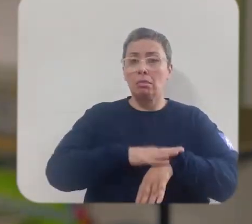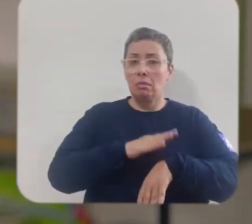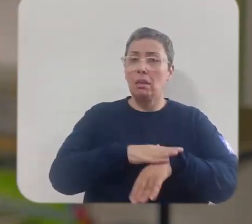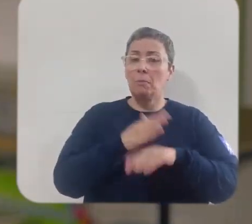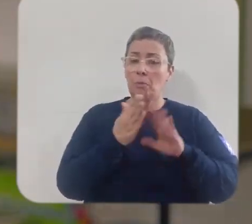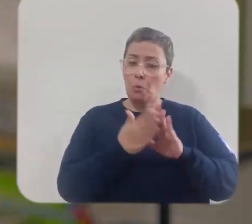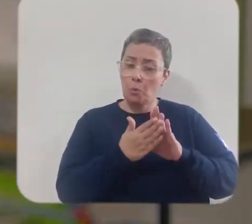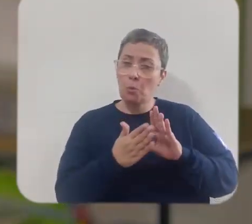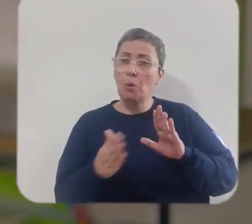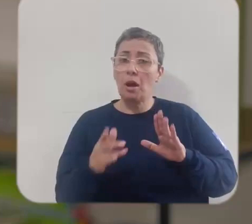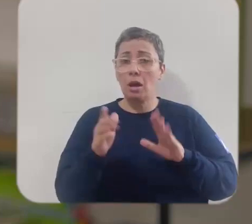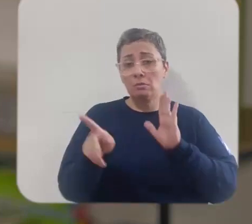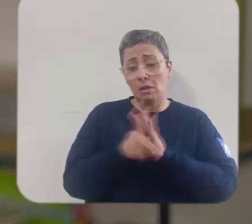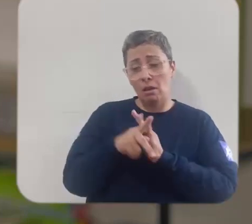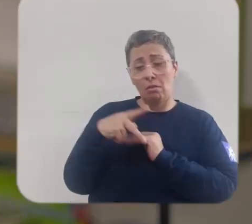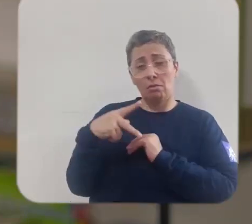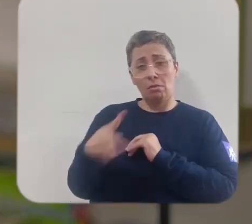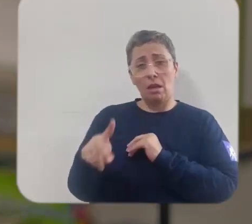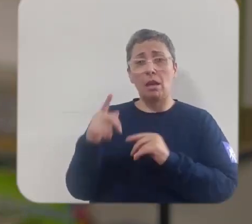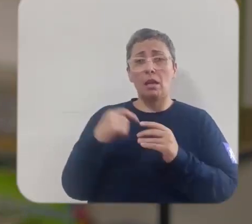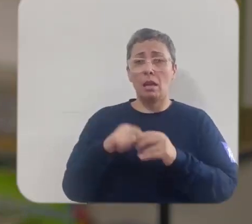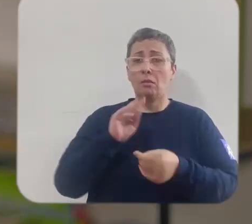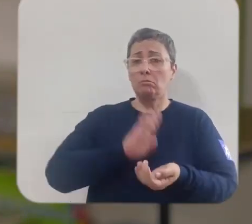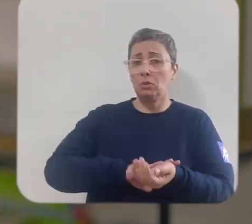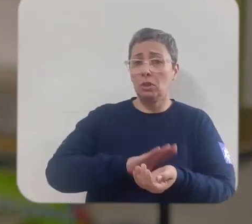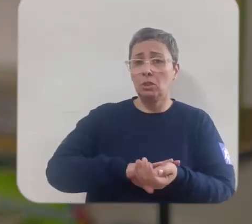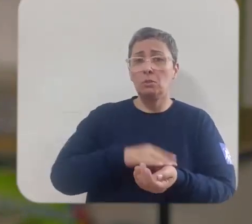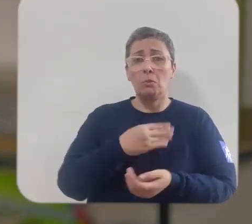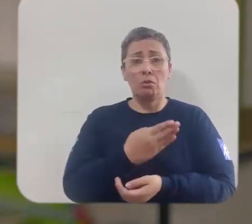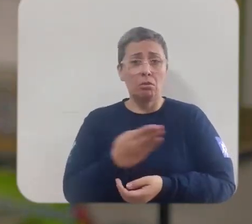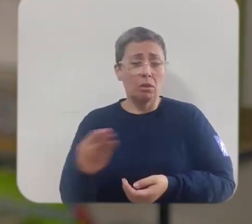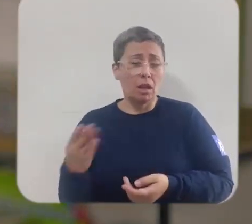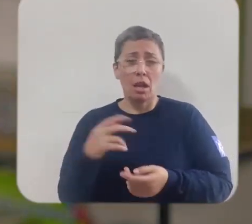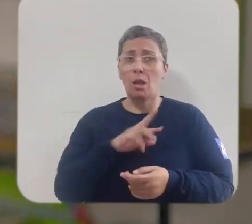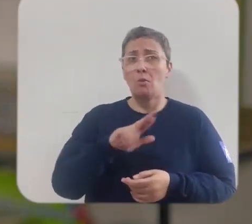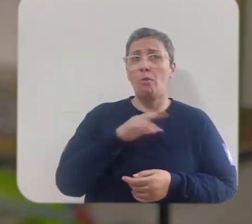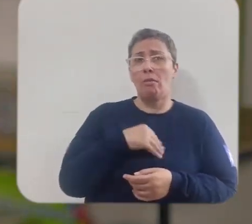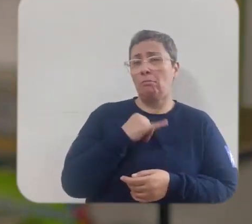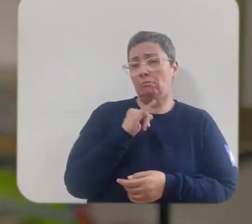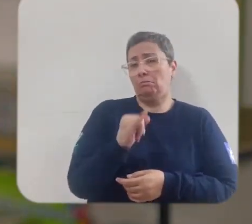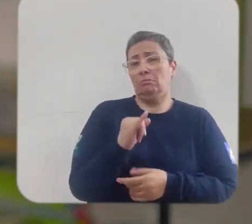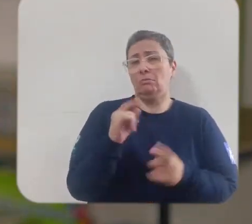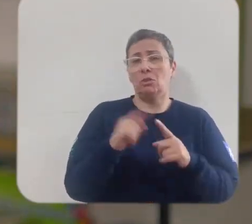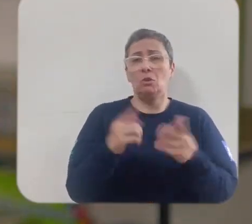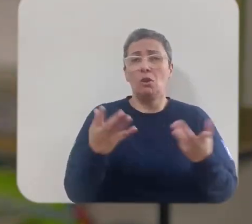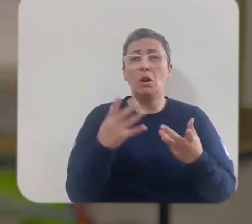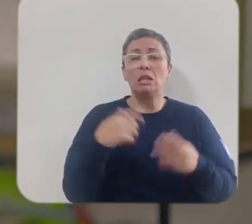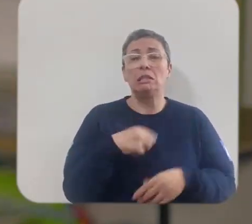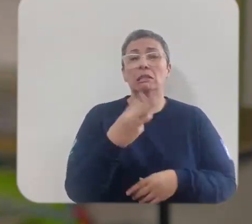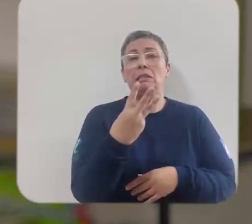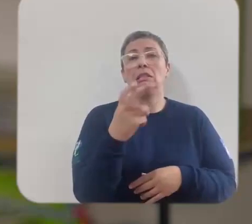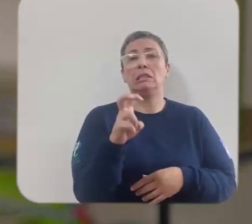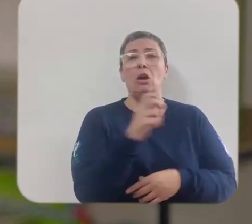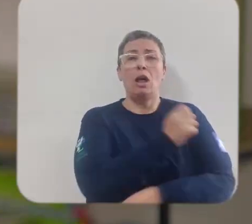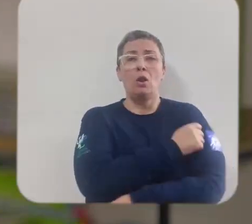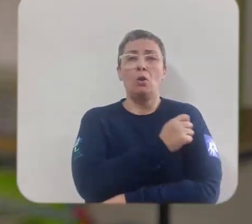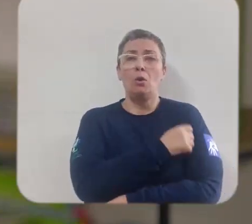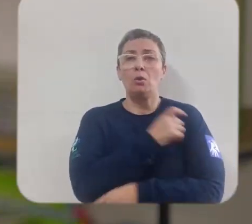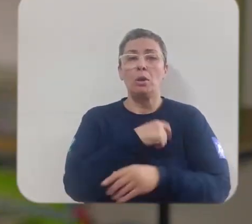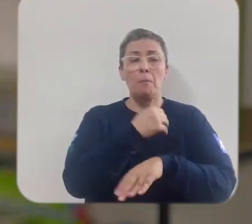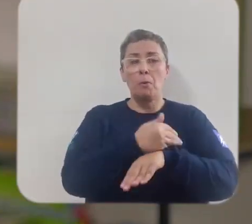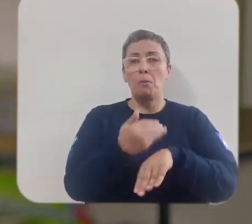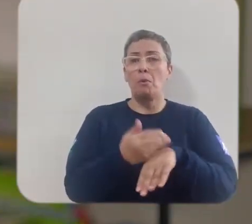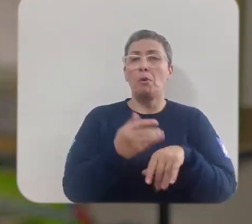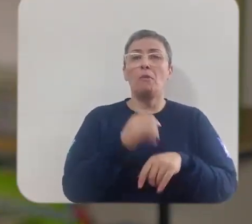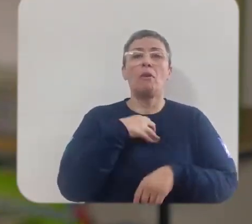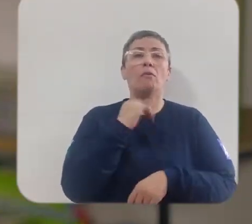leva um tempo, que é o tempo dela, que é o ritmo dela. Então não dá para dizer hoje que eu tenho 35 educandos, coloquei